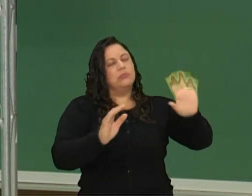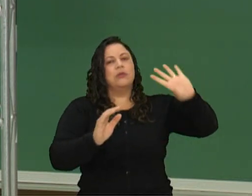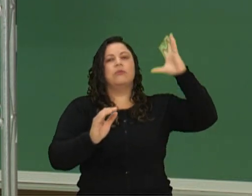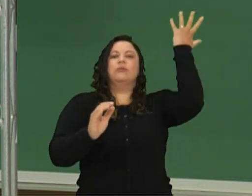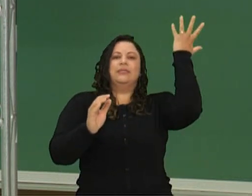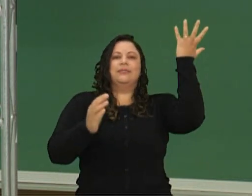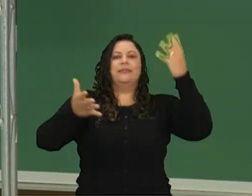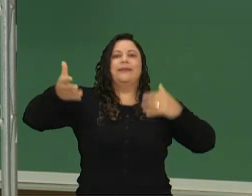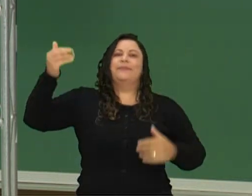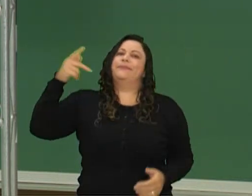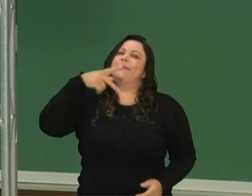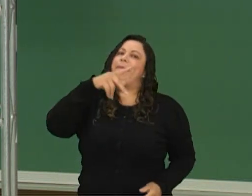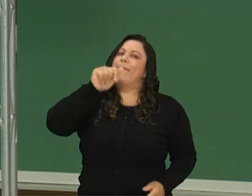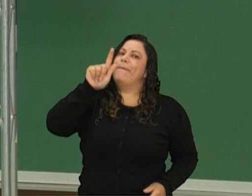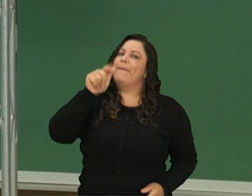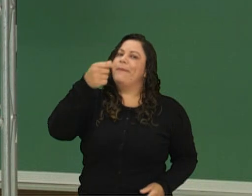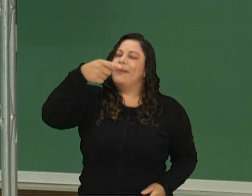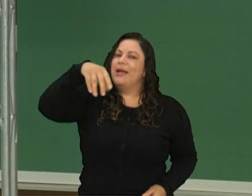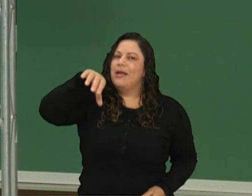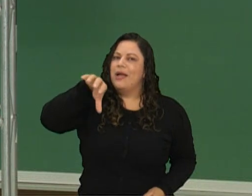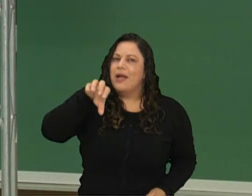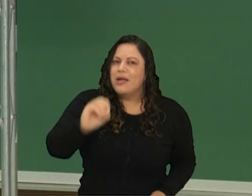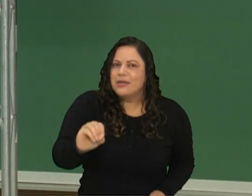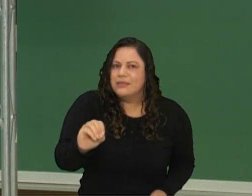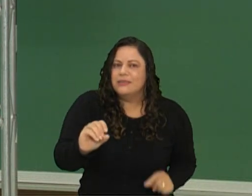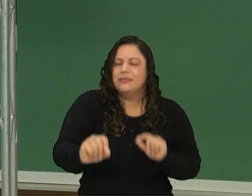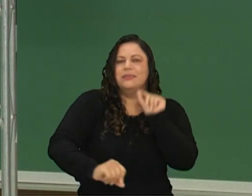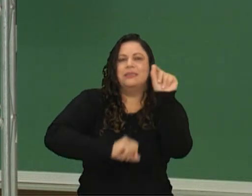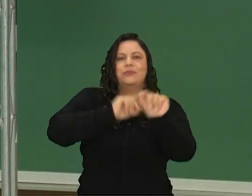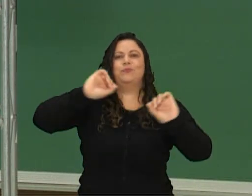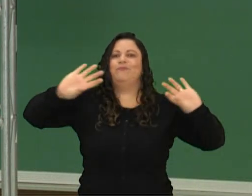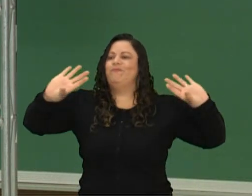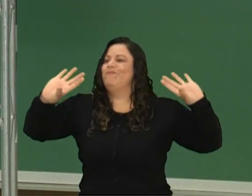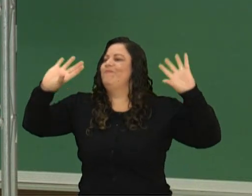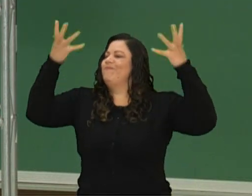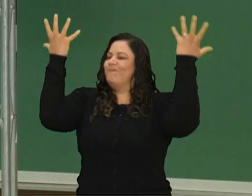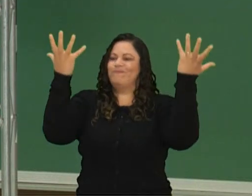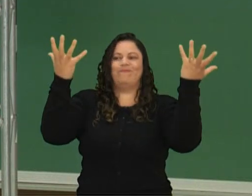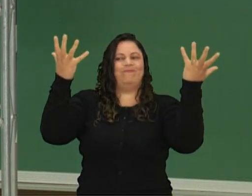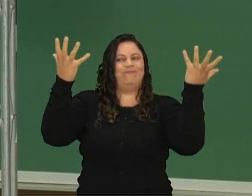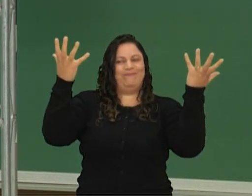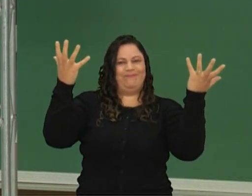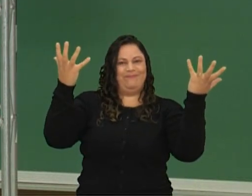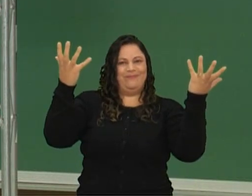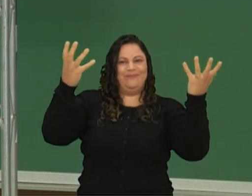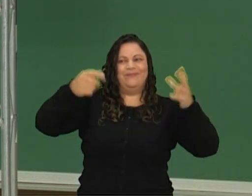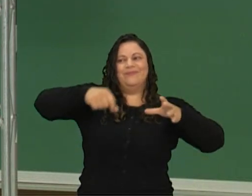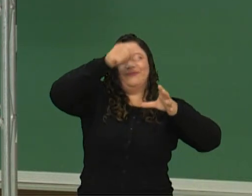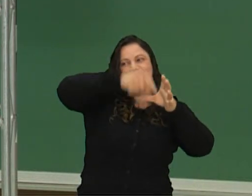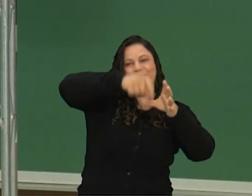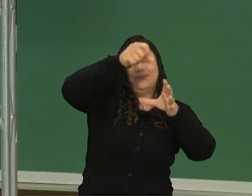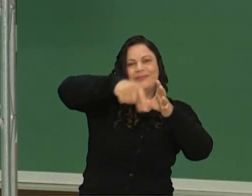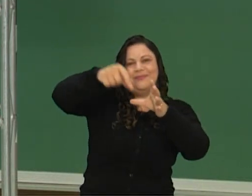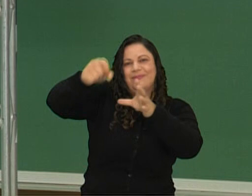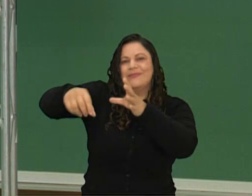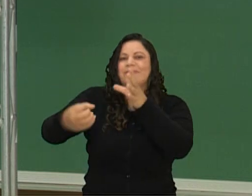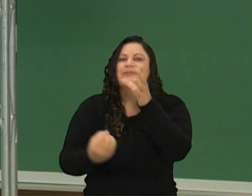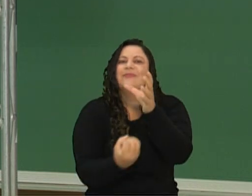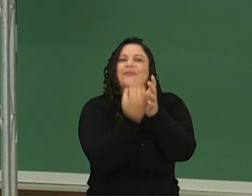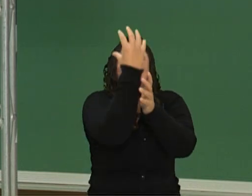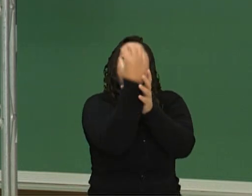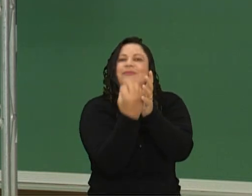paganismo. Tinha um outro sentido, era a festa da colheita. Eles agradeciam as divindades da natureza